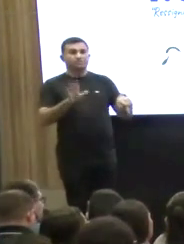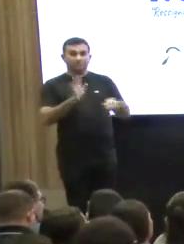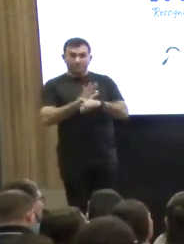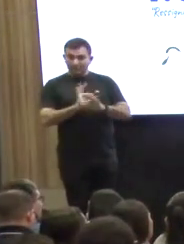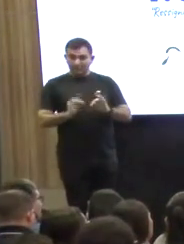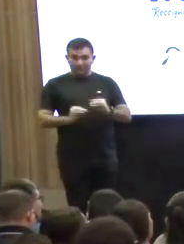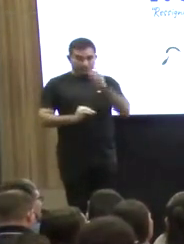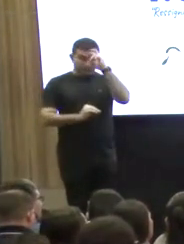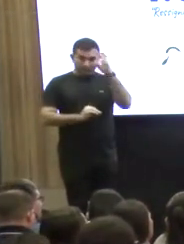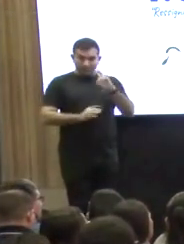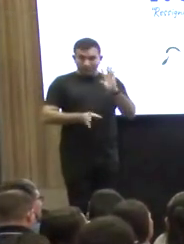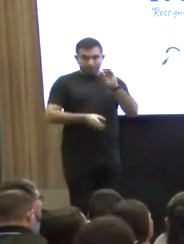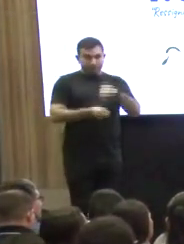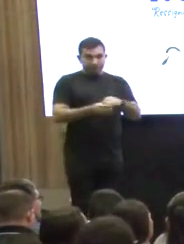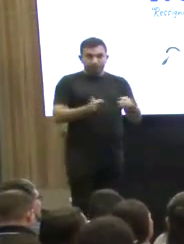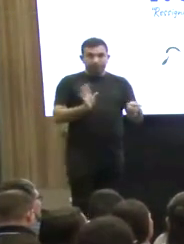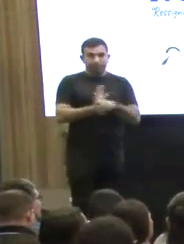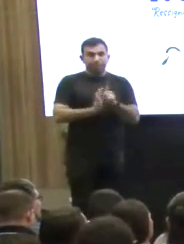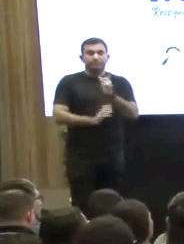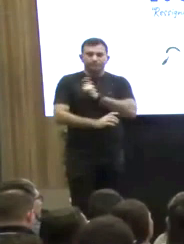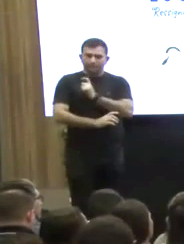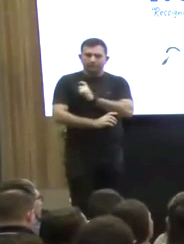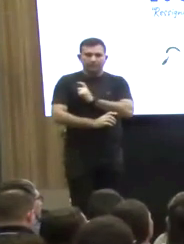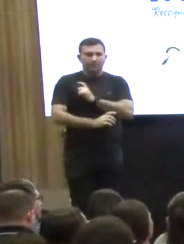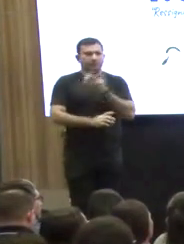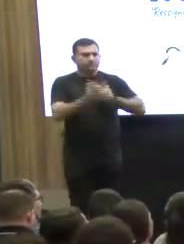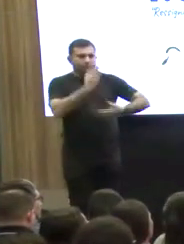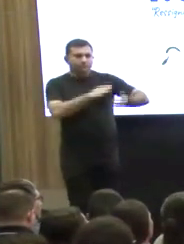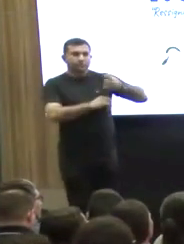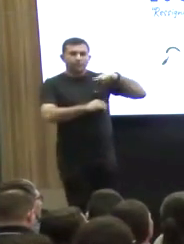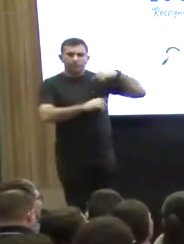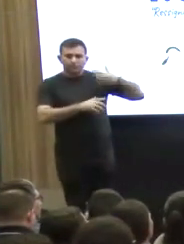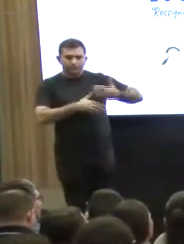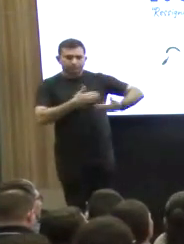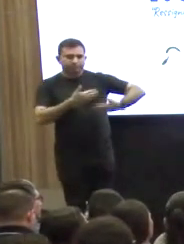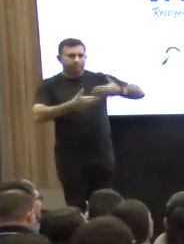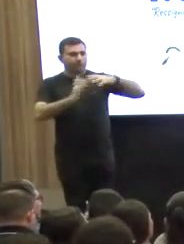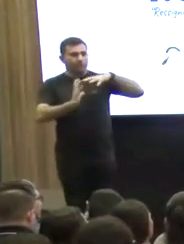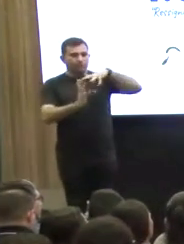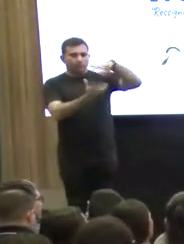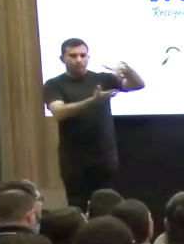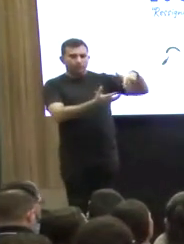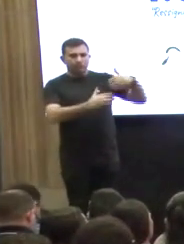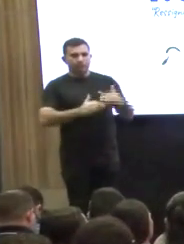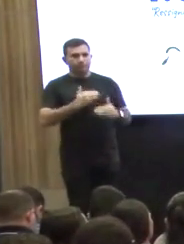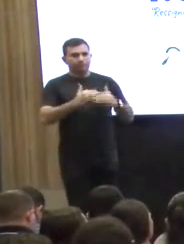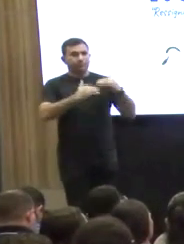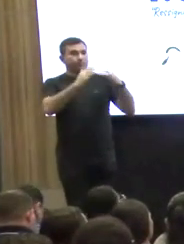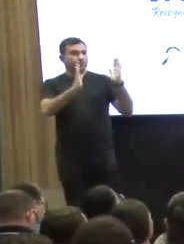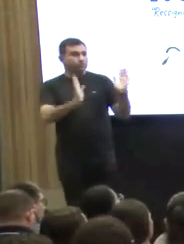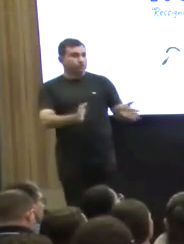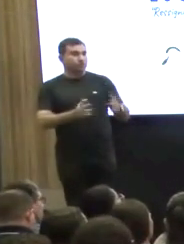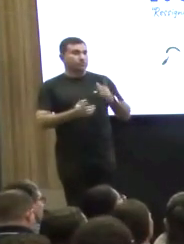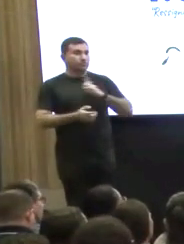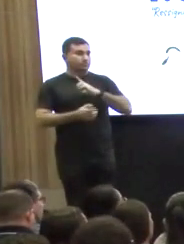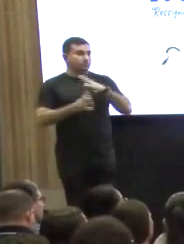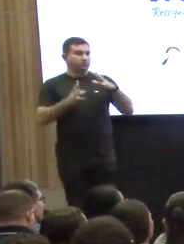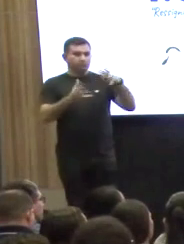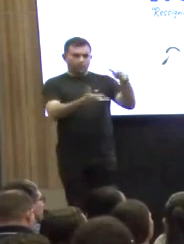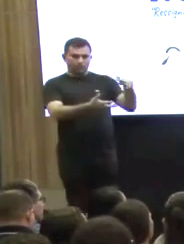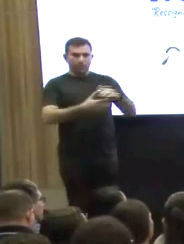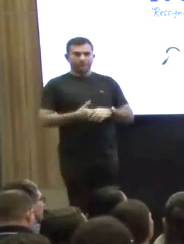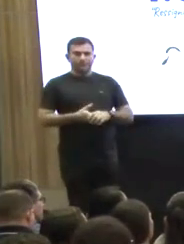acontece desde que nós nos constituímos, né, nesse mundo, digamos assim. Mas não há problema nenhum, na